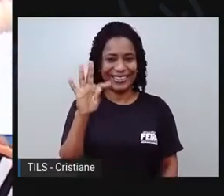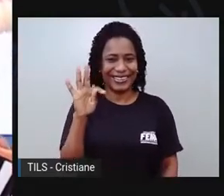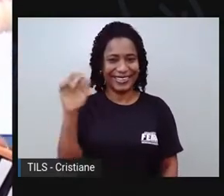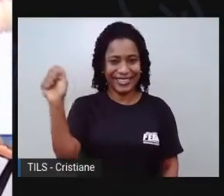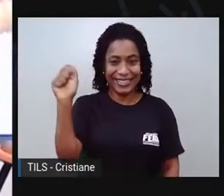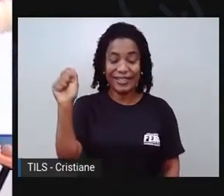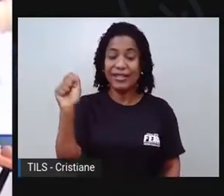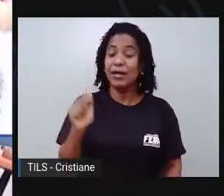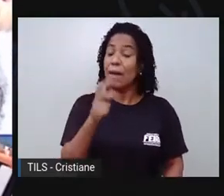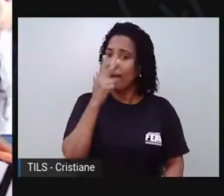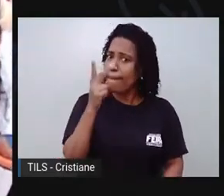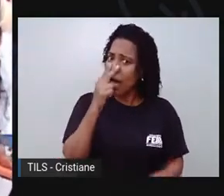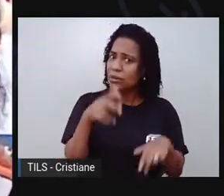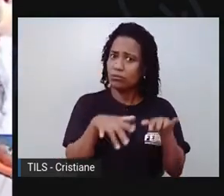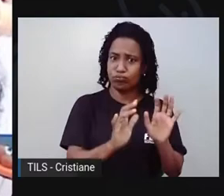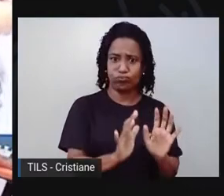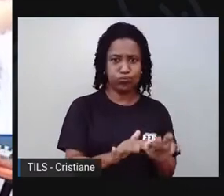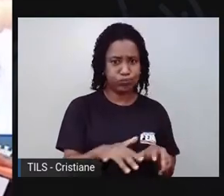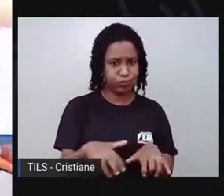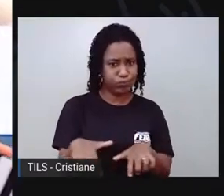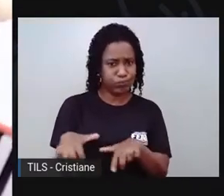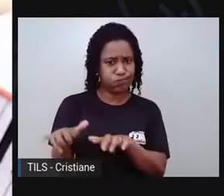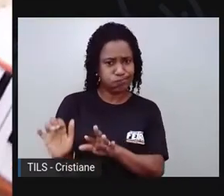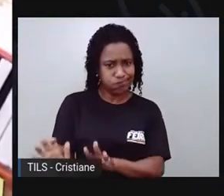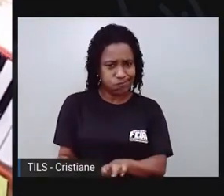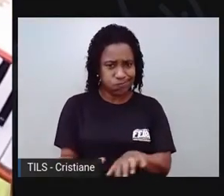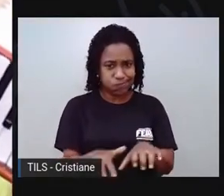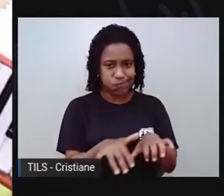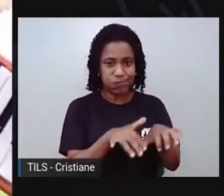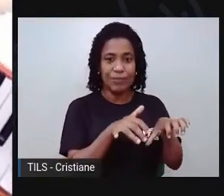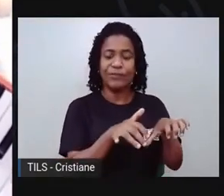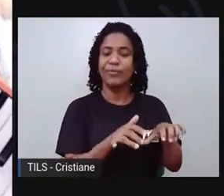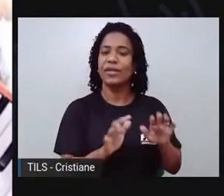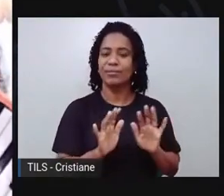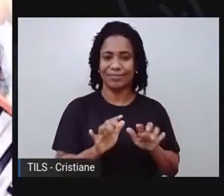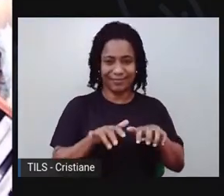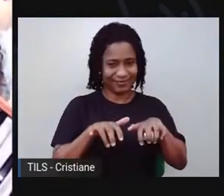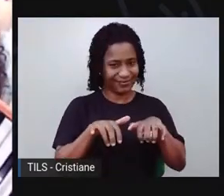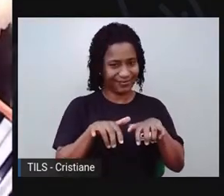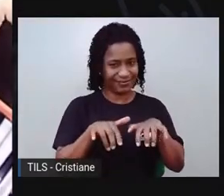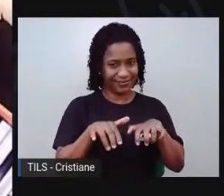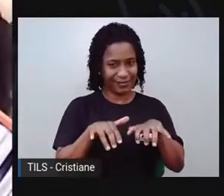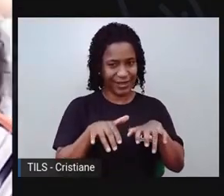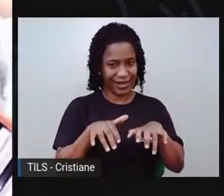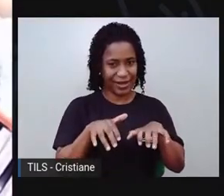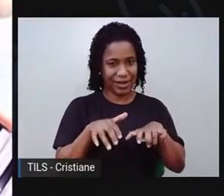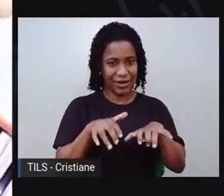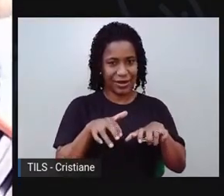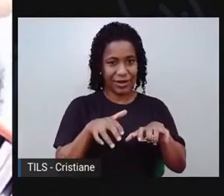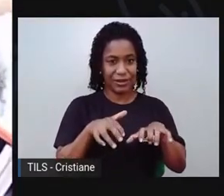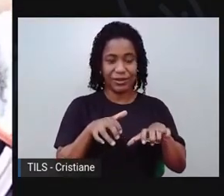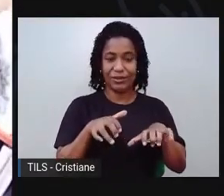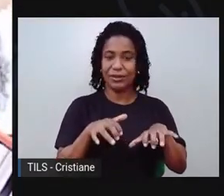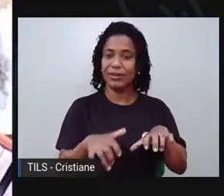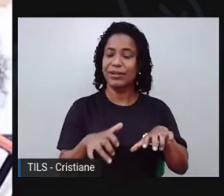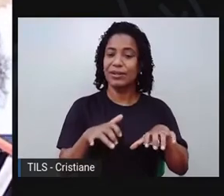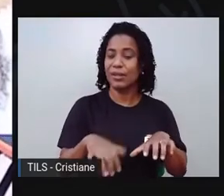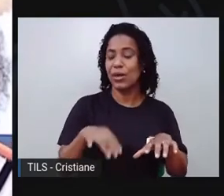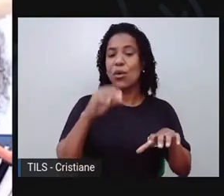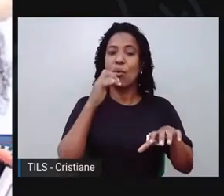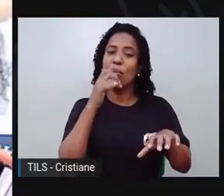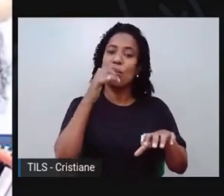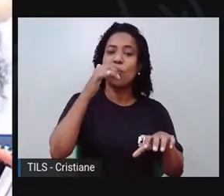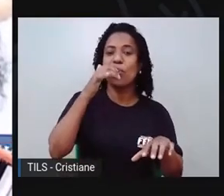Legal! Parece um piano. Isso tem teclas e tem também, olha, um ganchinho para